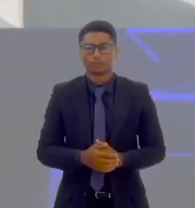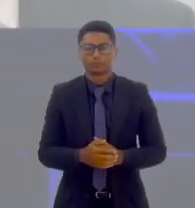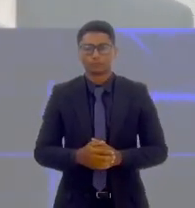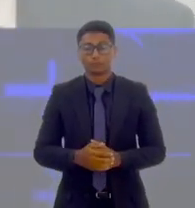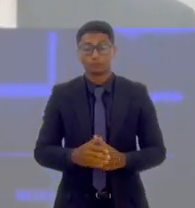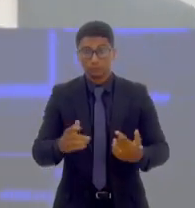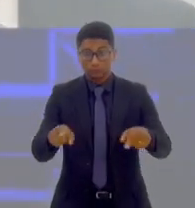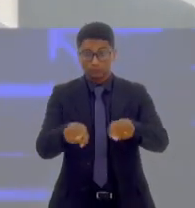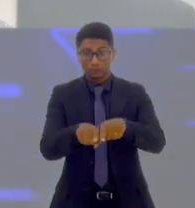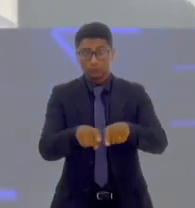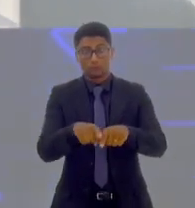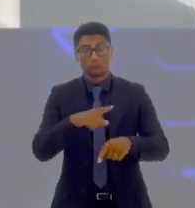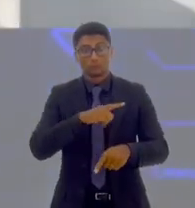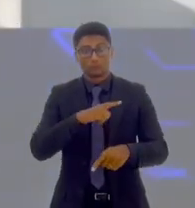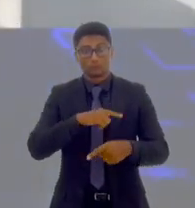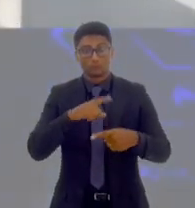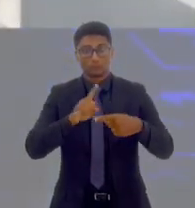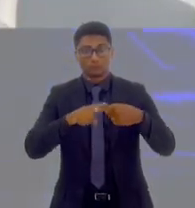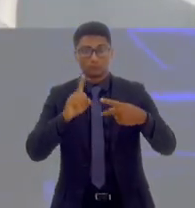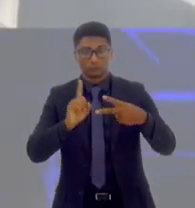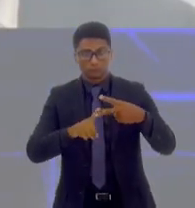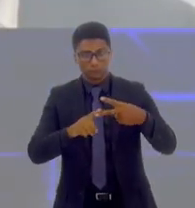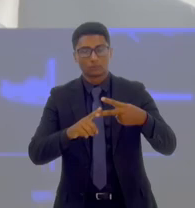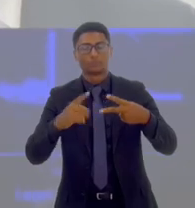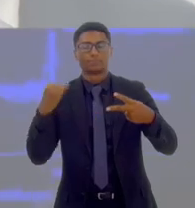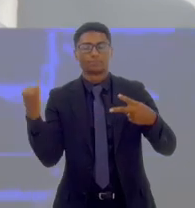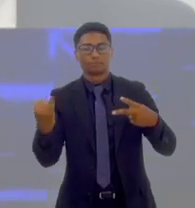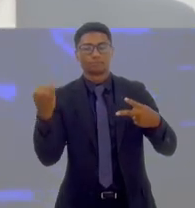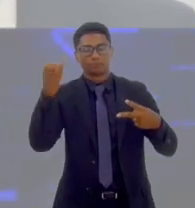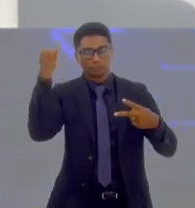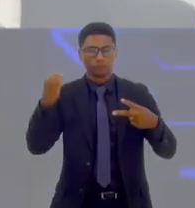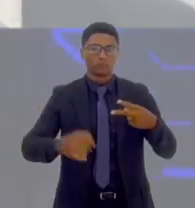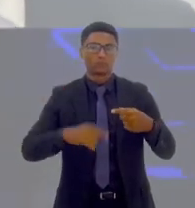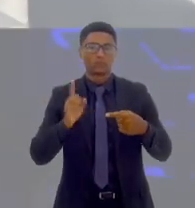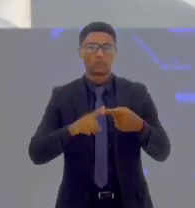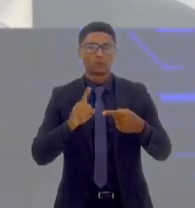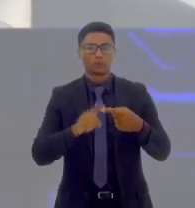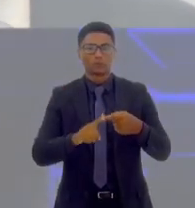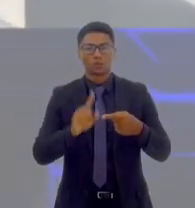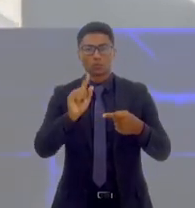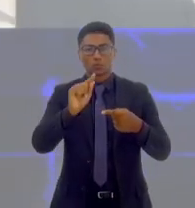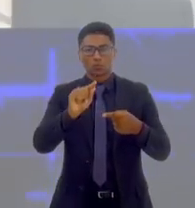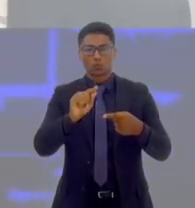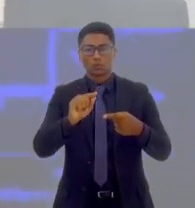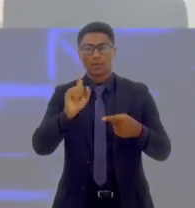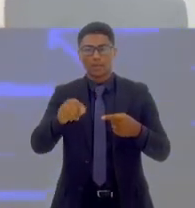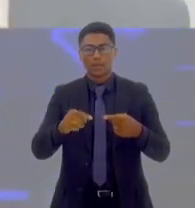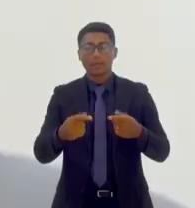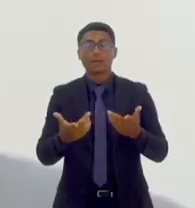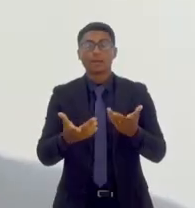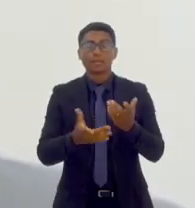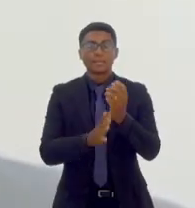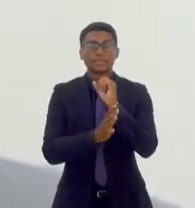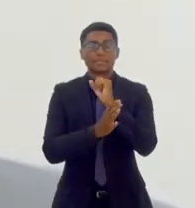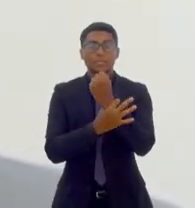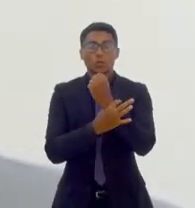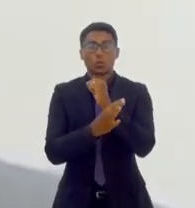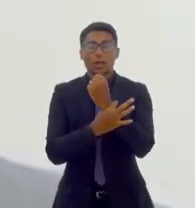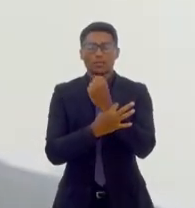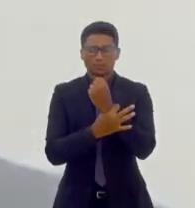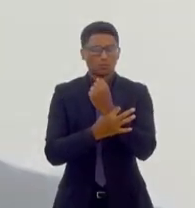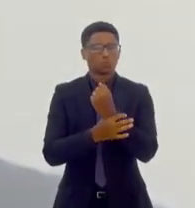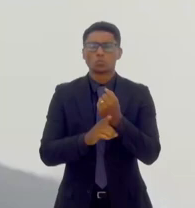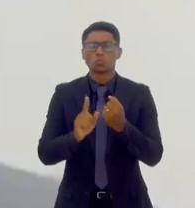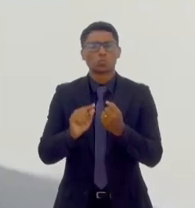isso, nós temos 2 elementos que reputamos assim, fundamentais. O primeiro é segurança jurídica. E quando a gente